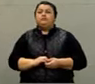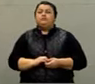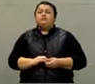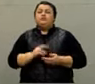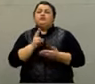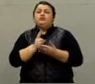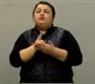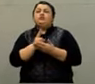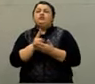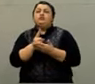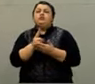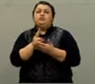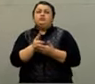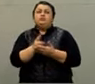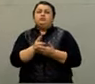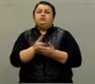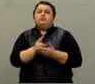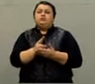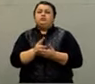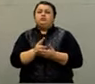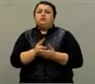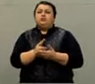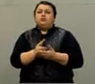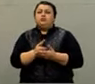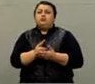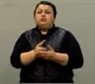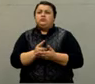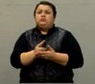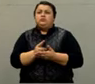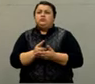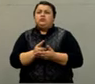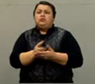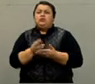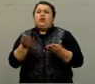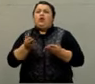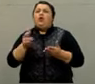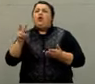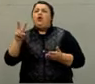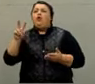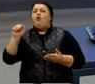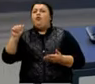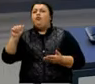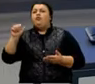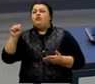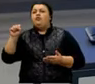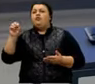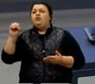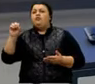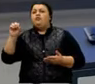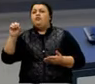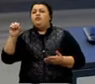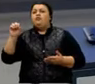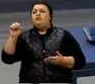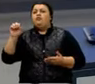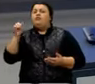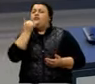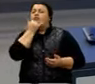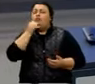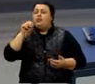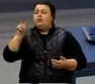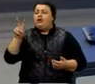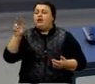Seguimos, então. Faltou os vasos, né? Os vasos capilares. Os capilares, eles